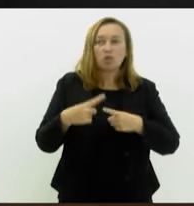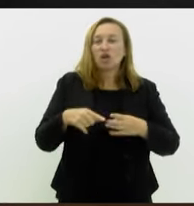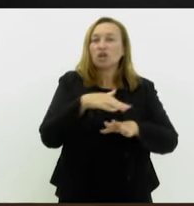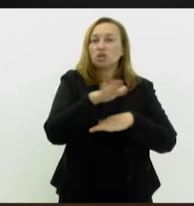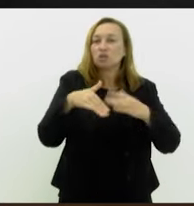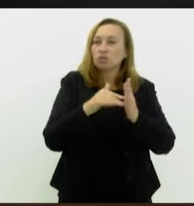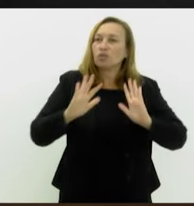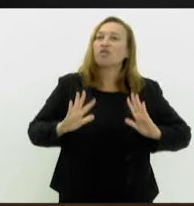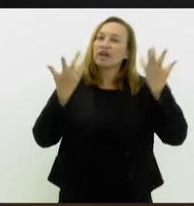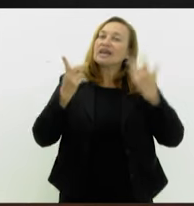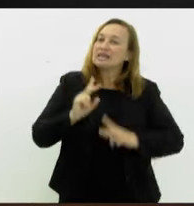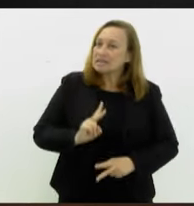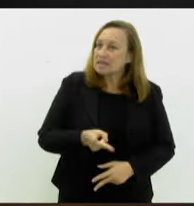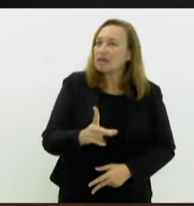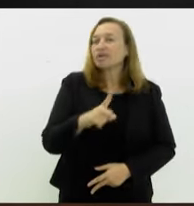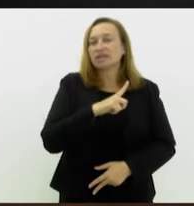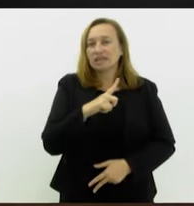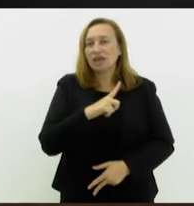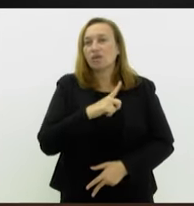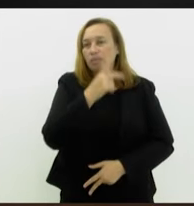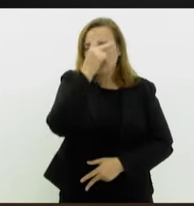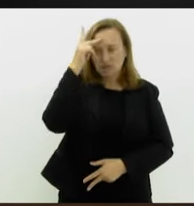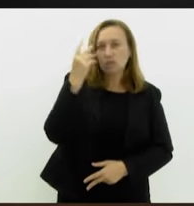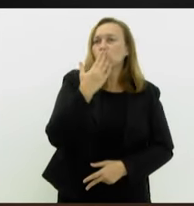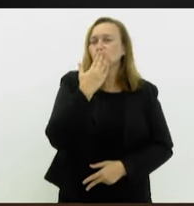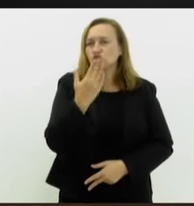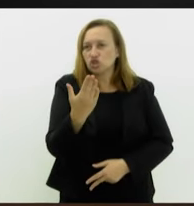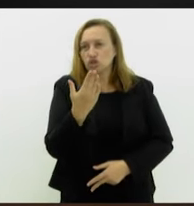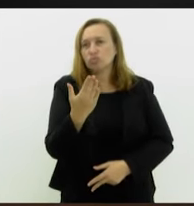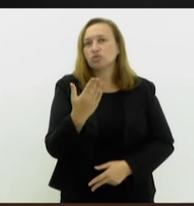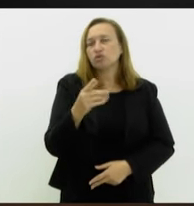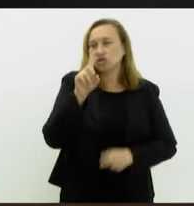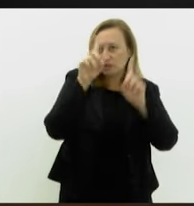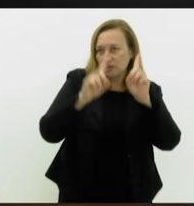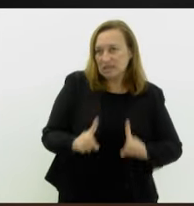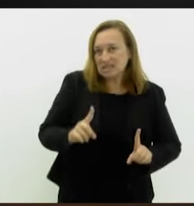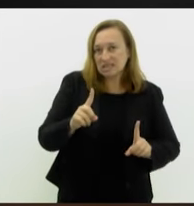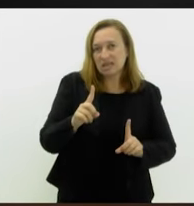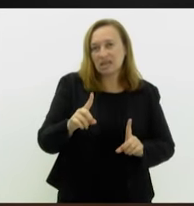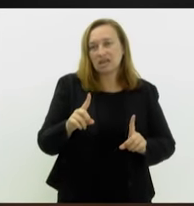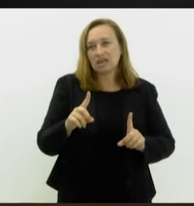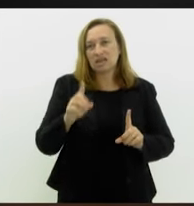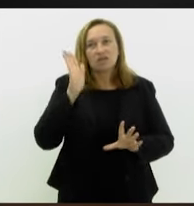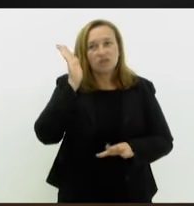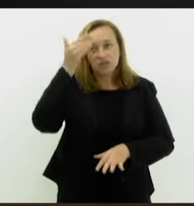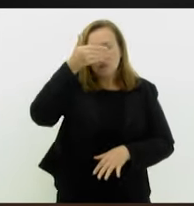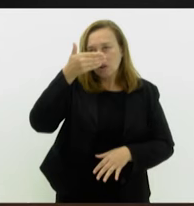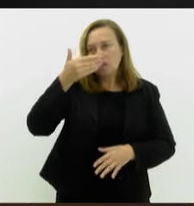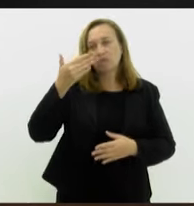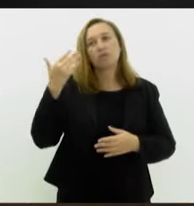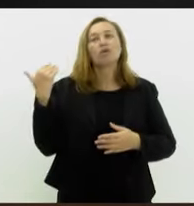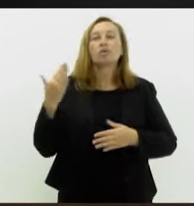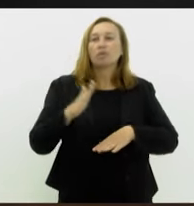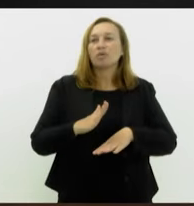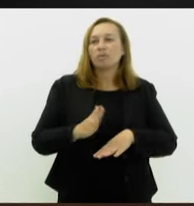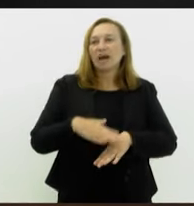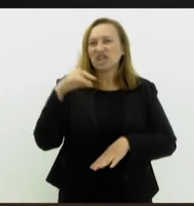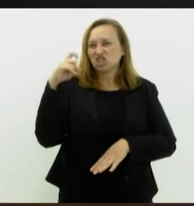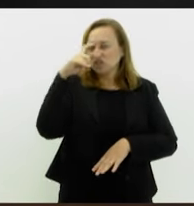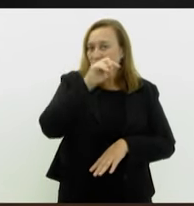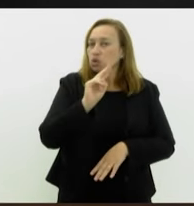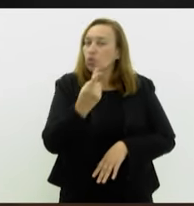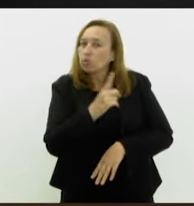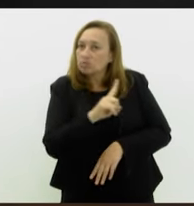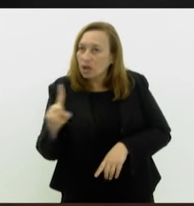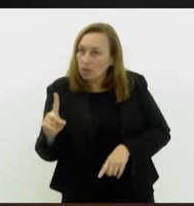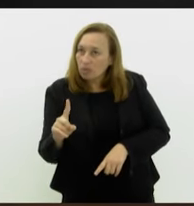eventos Sempre tem alguém com algum tipo de deficiência visual que pode ser mais complexa ou menos complexa